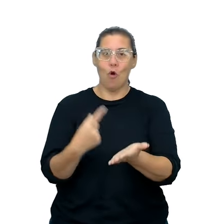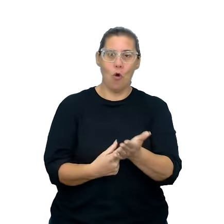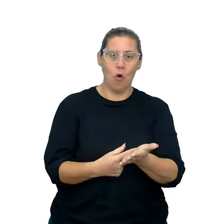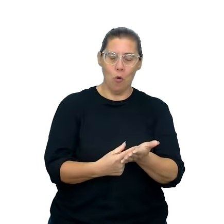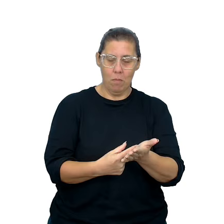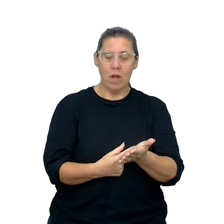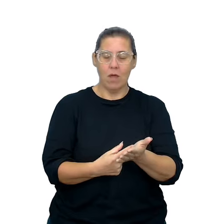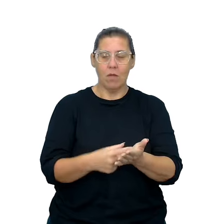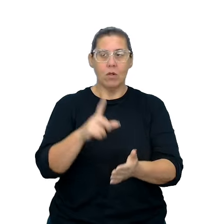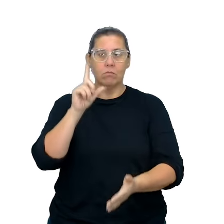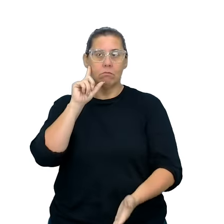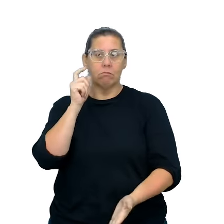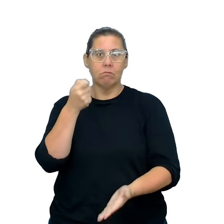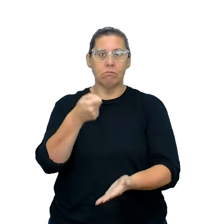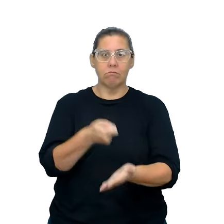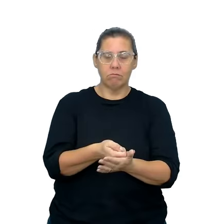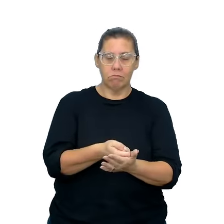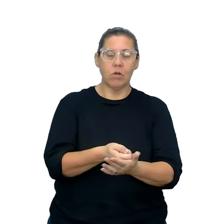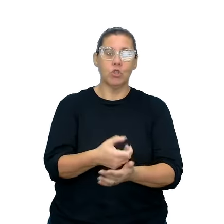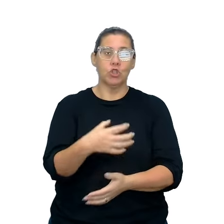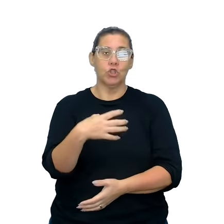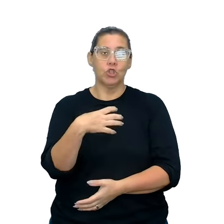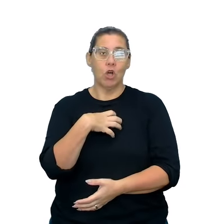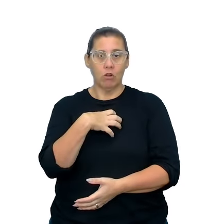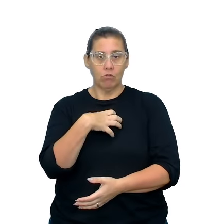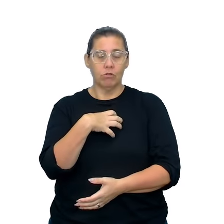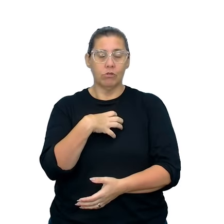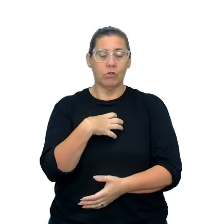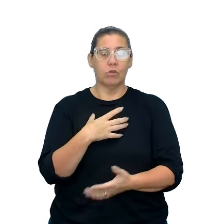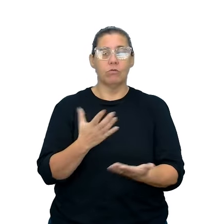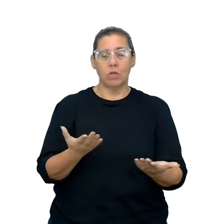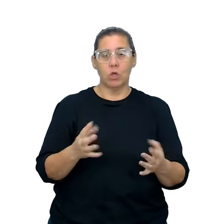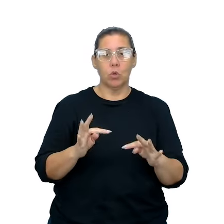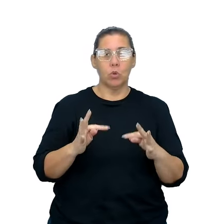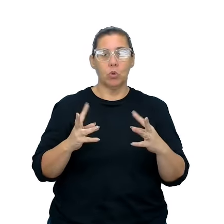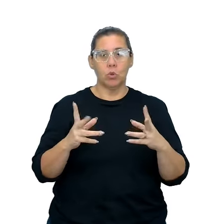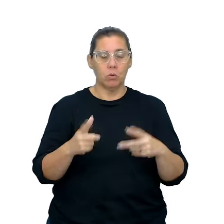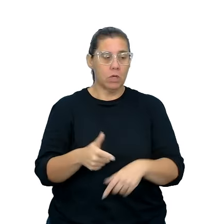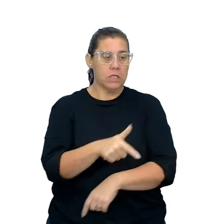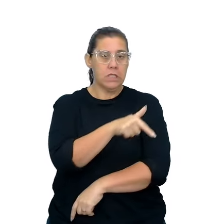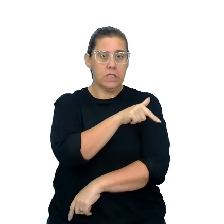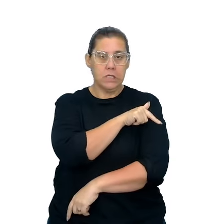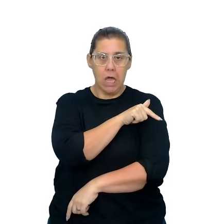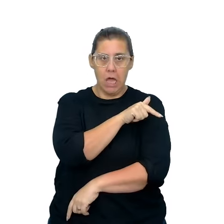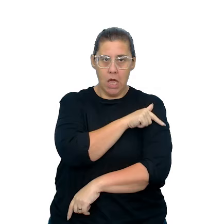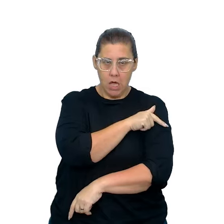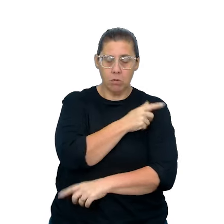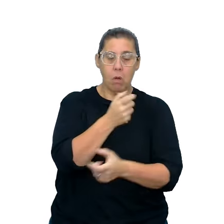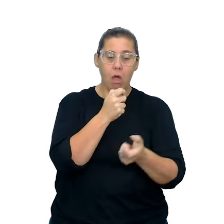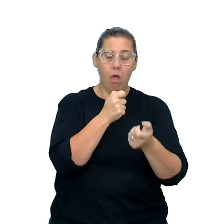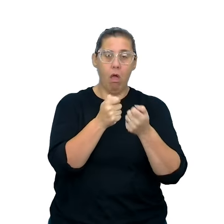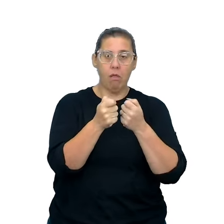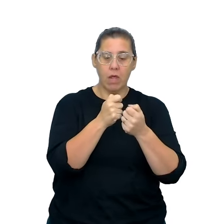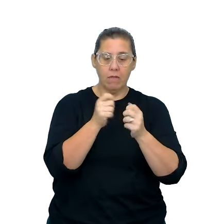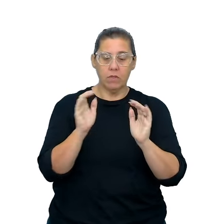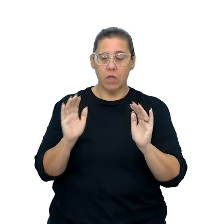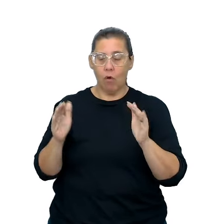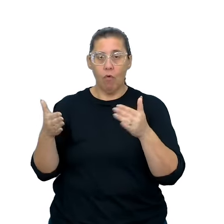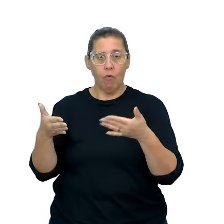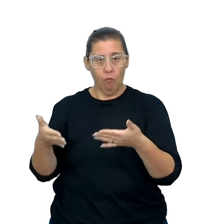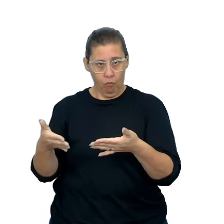de tomadas de posicionamento. Em relação ao sétimo ano, que a entrevista é o foco,